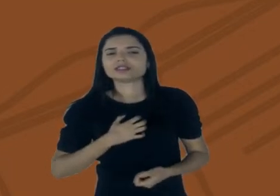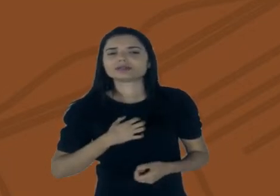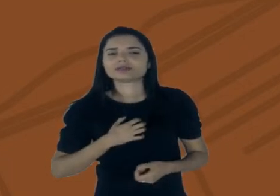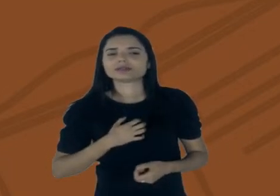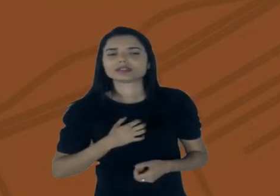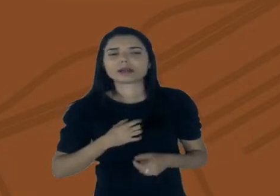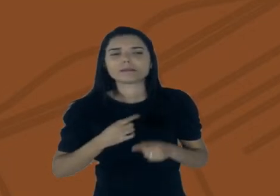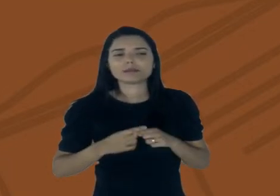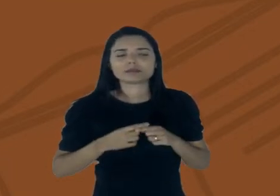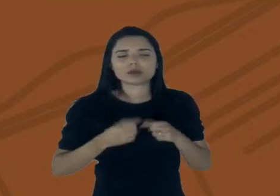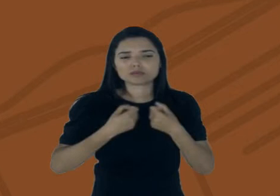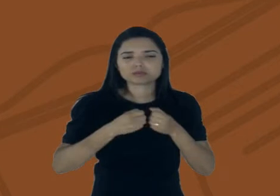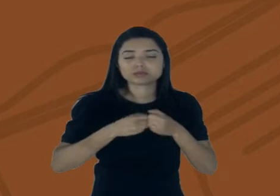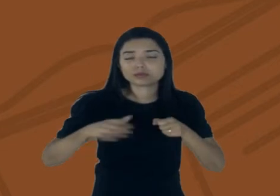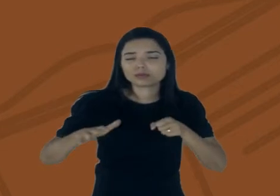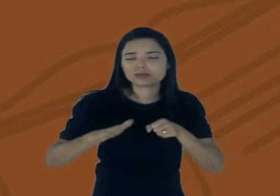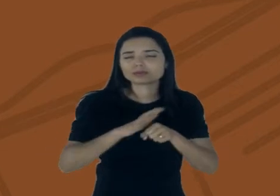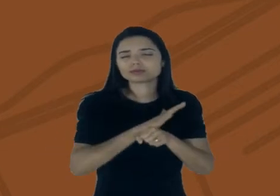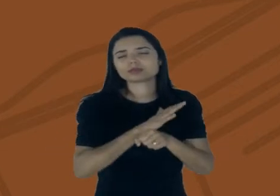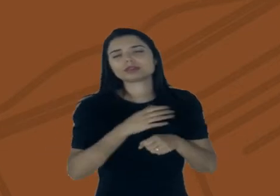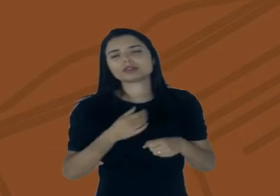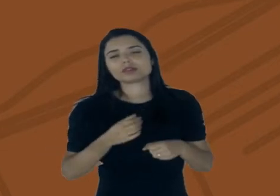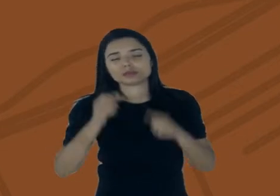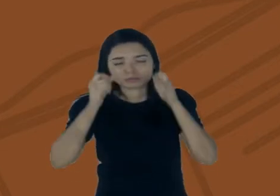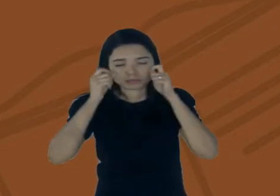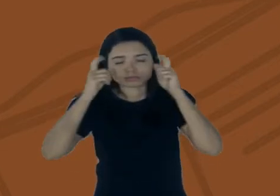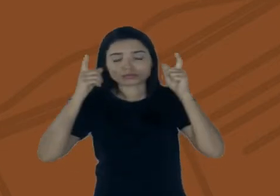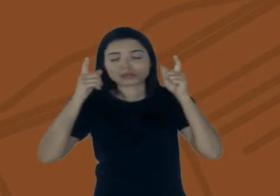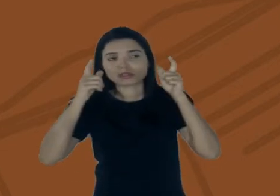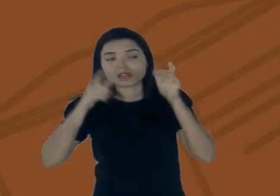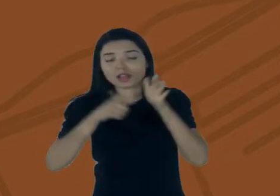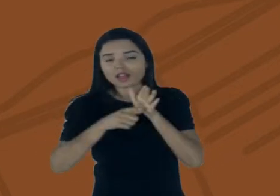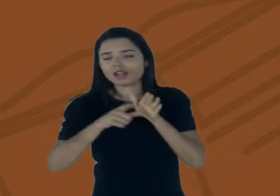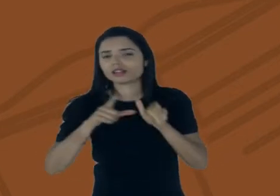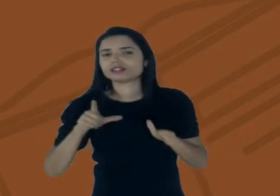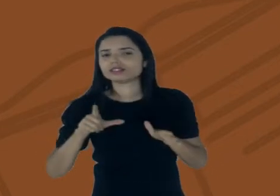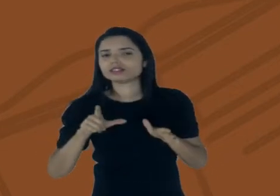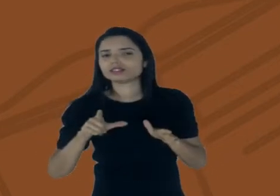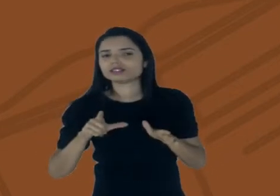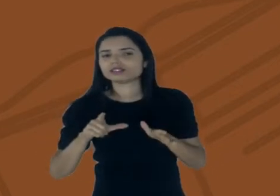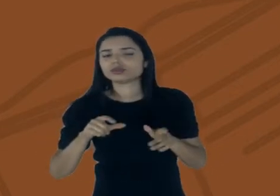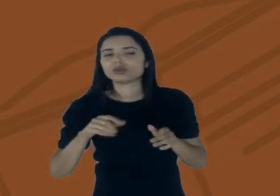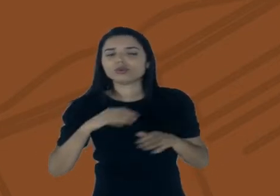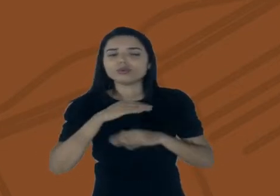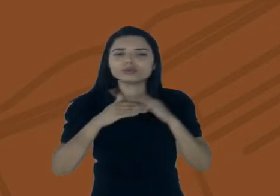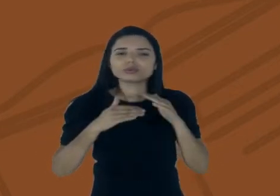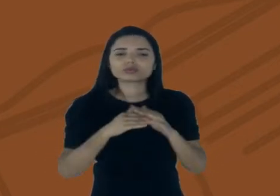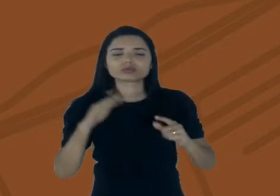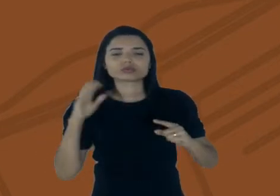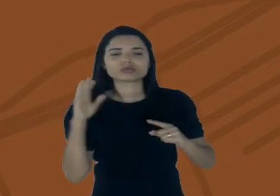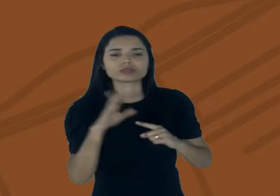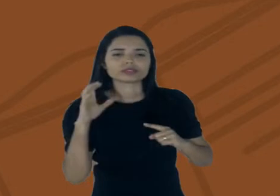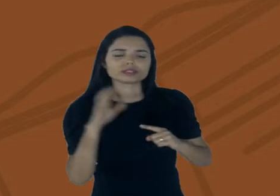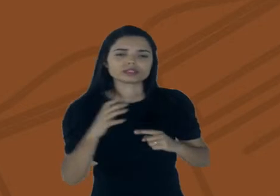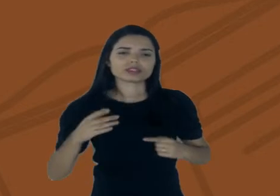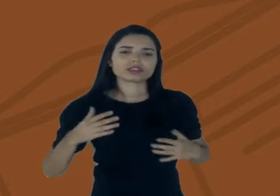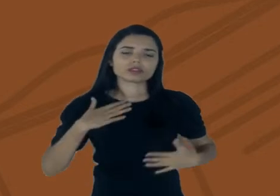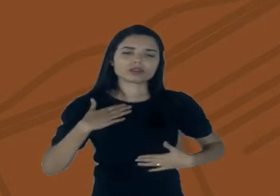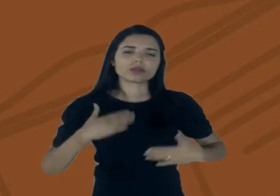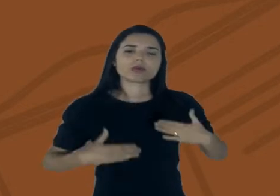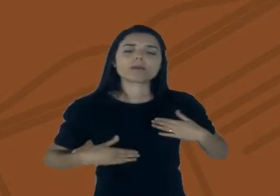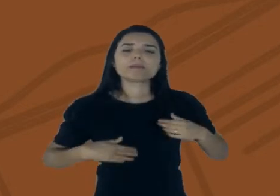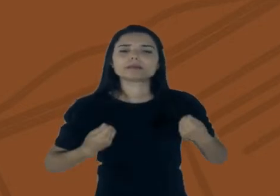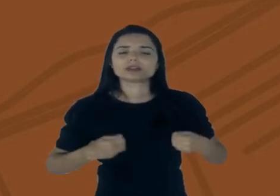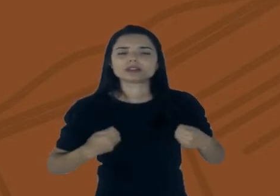Então, tudo isso acarreta também a modificações do nosso corpo, certo? Então, a gente tem que estar também tendo